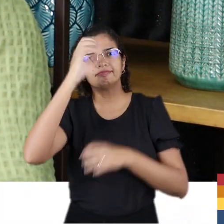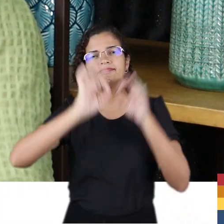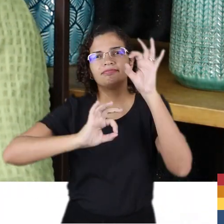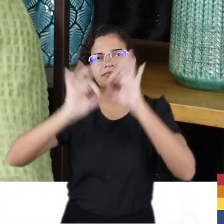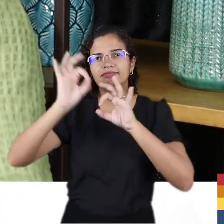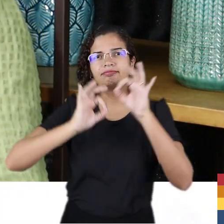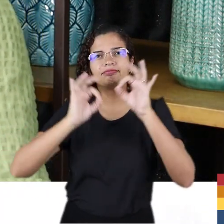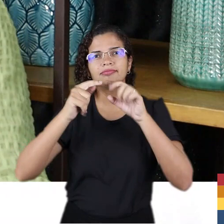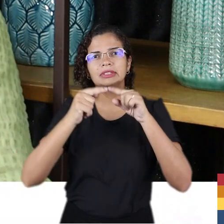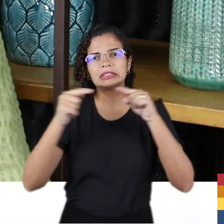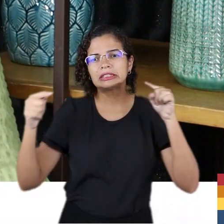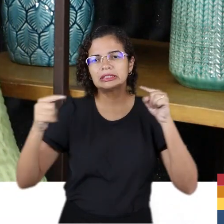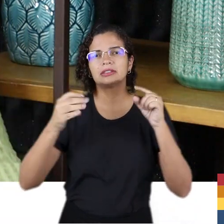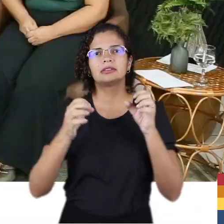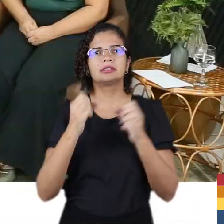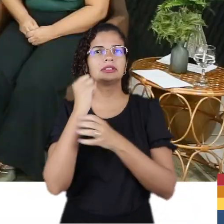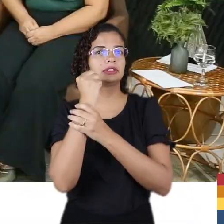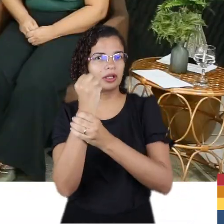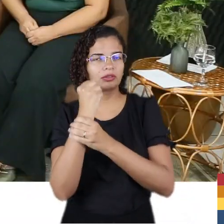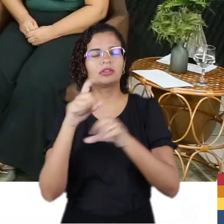com segurança para essa execução.